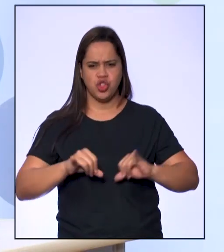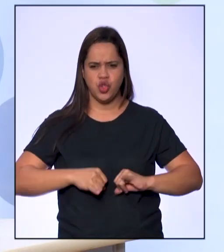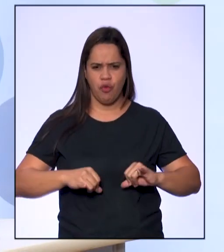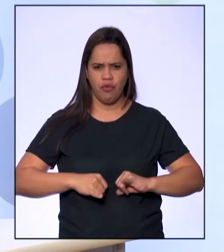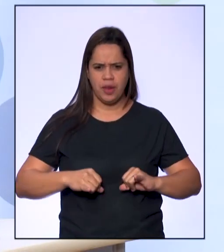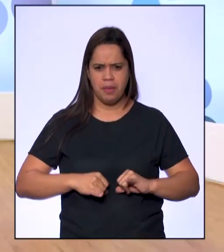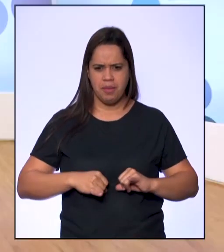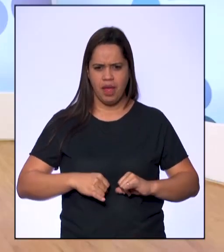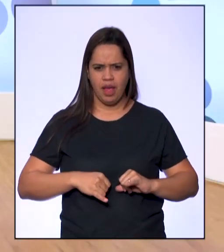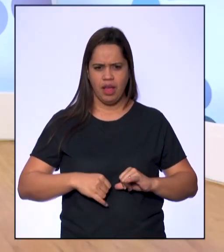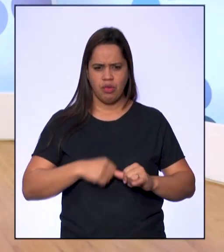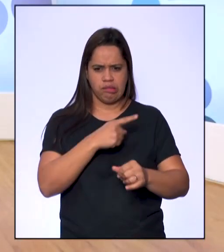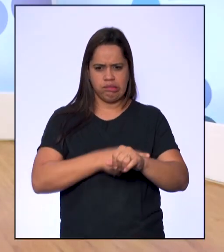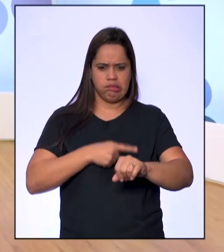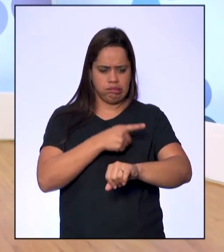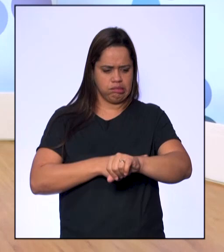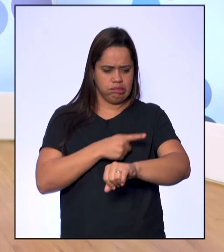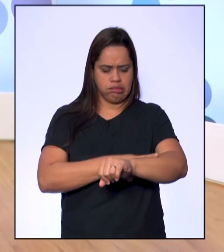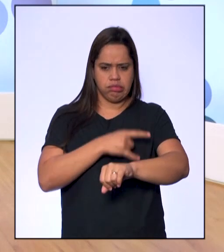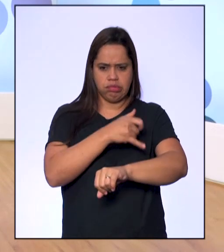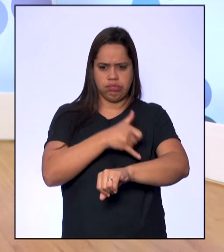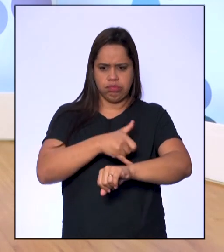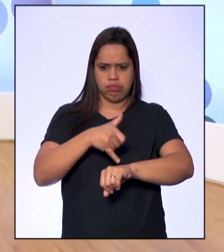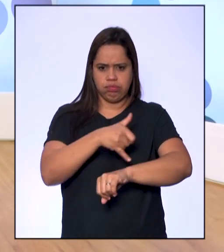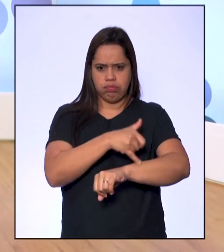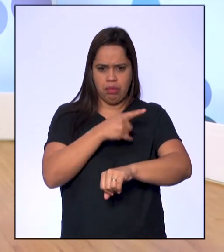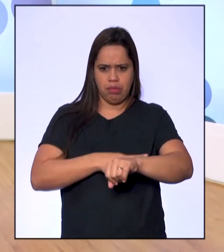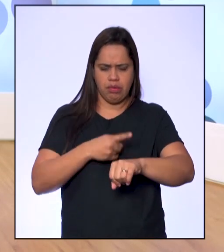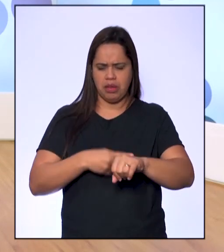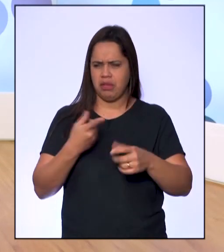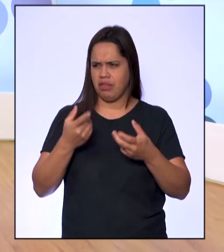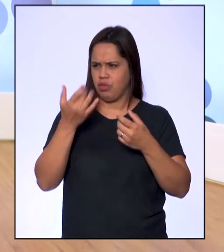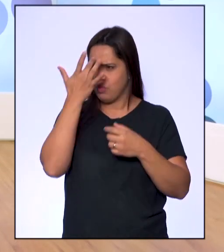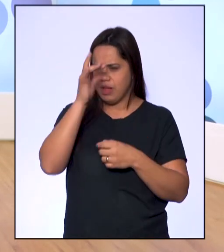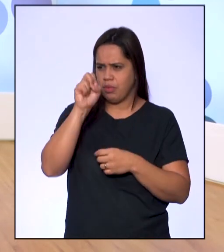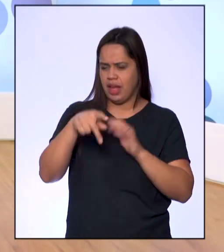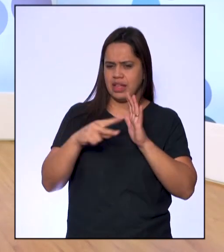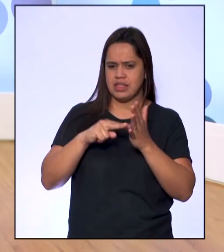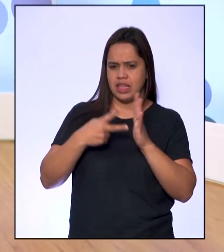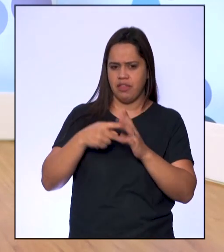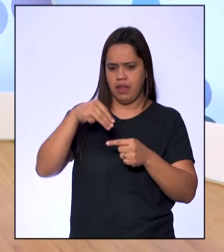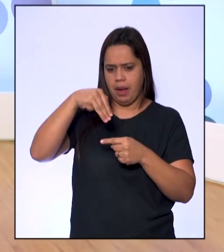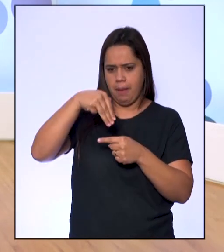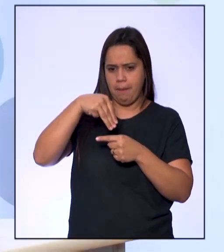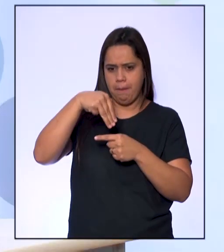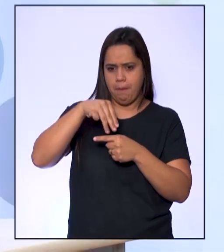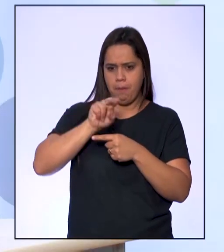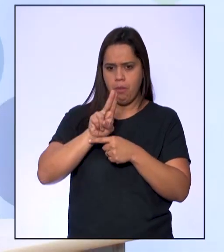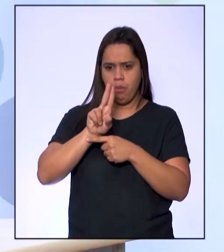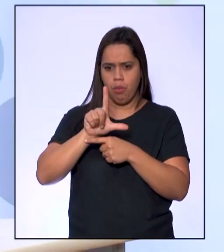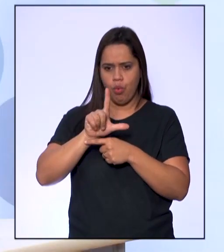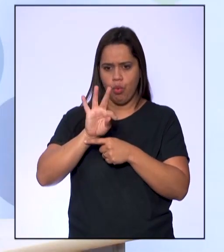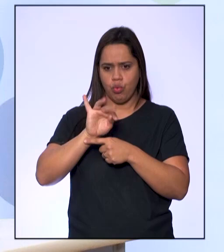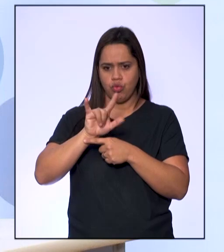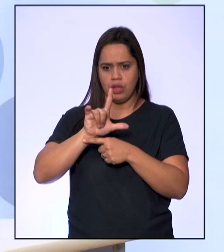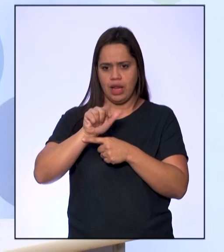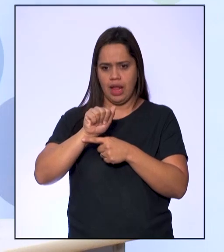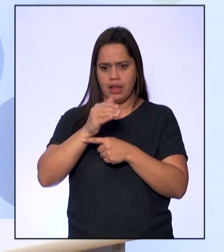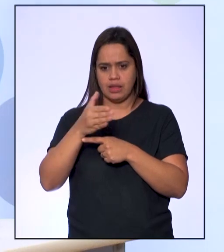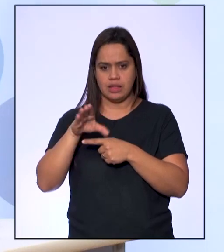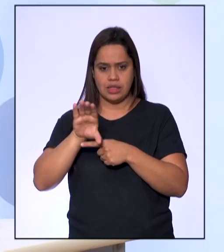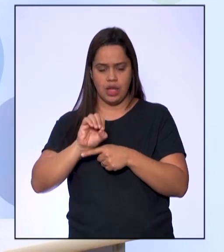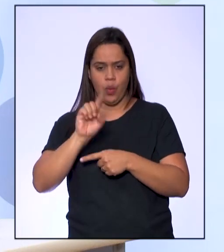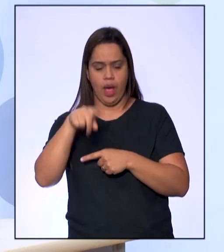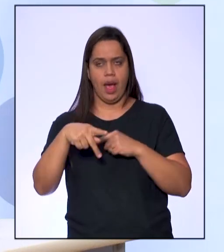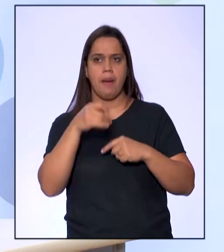respondeu. respondeu pra gente. Então, Às gente, vezes não sabe o que é mutilação. Explica pra eles, professora. Então, gente, o que vocês acham? O que é você se